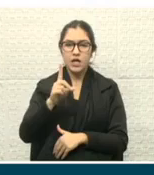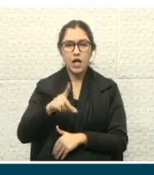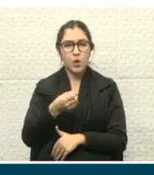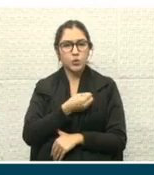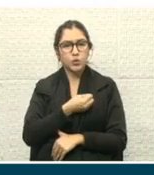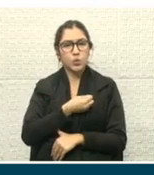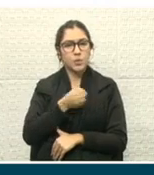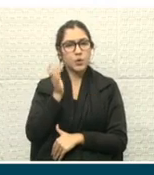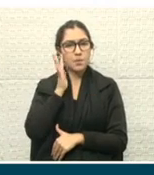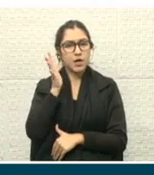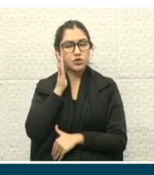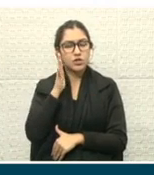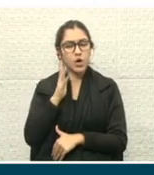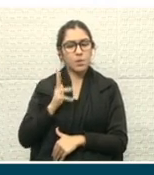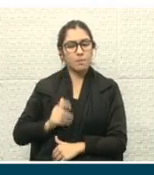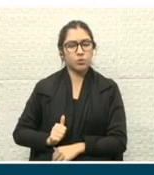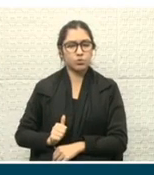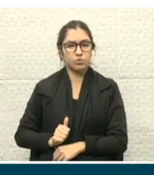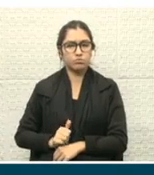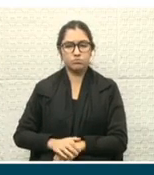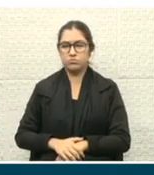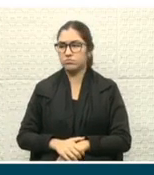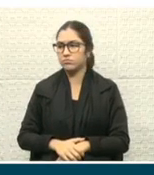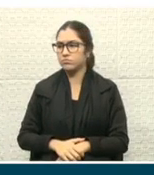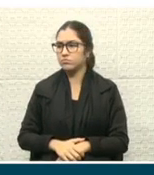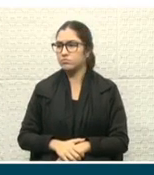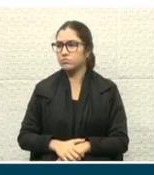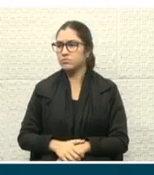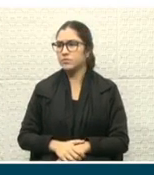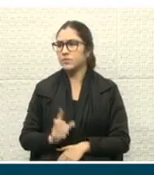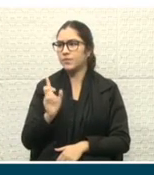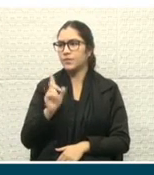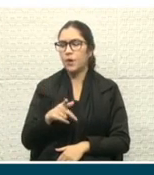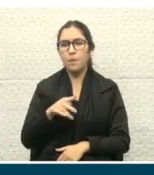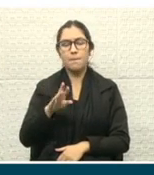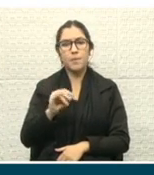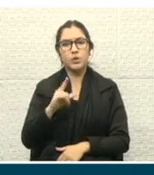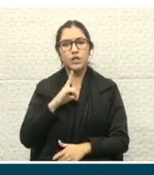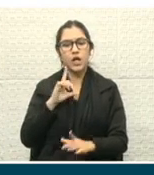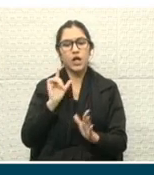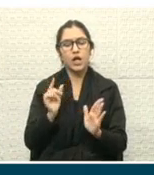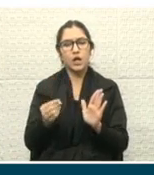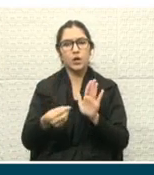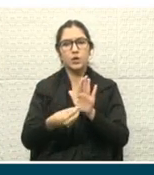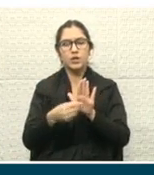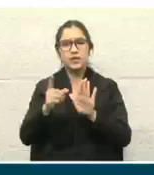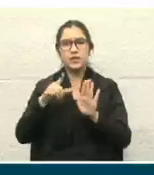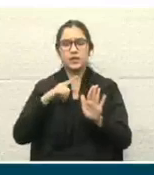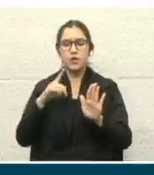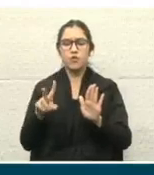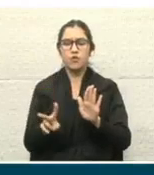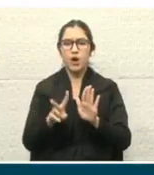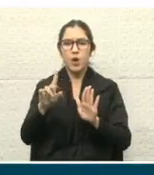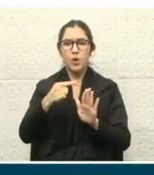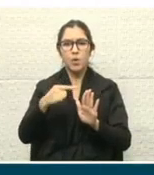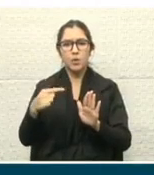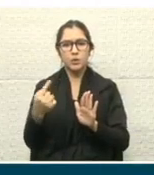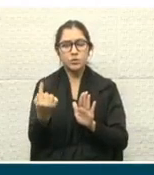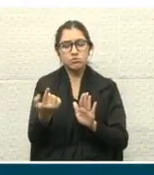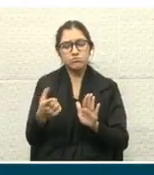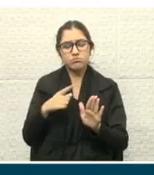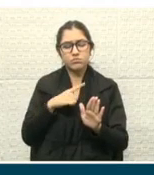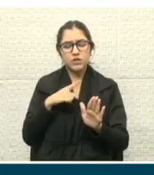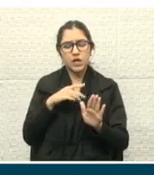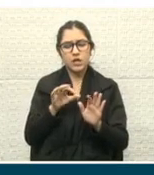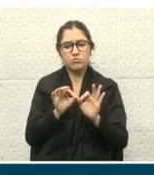número imaginário puro. É o ponto que está localizado sobre esse valor menos 1. Então, tem